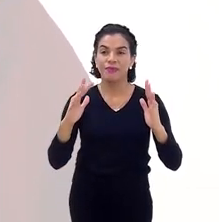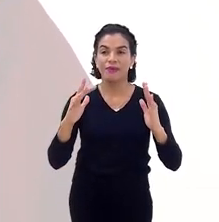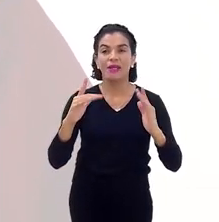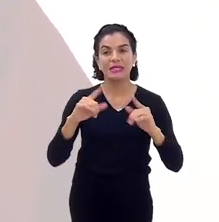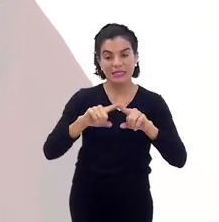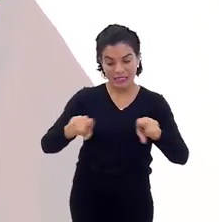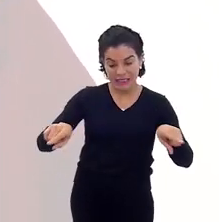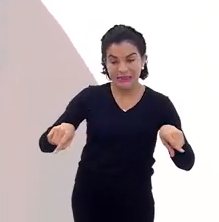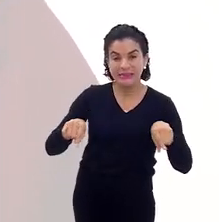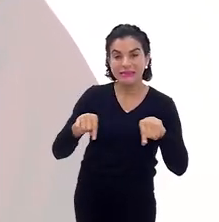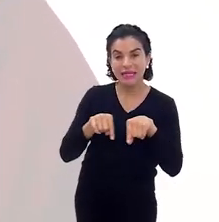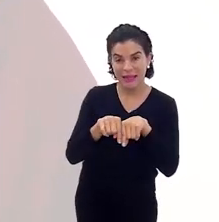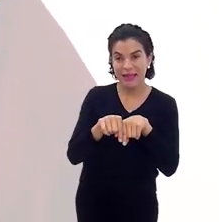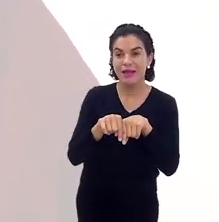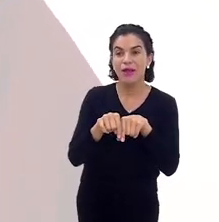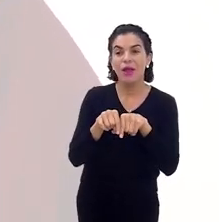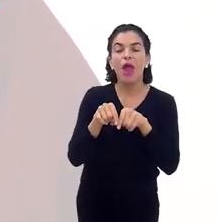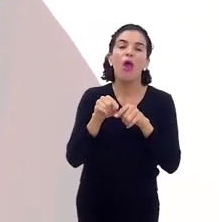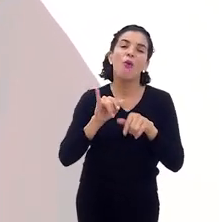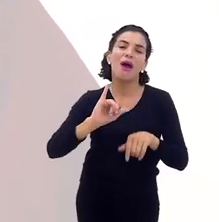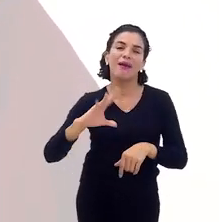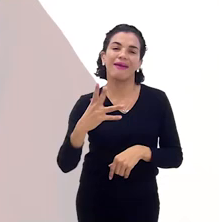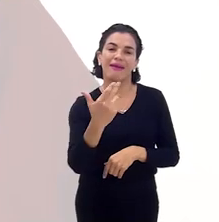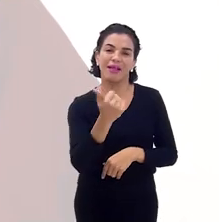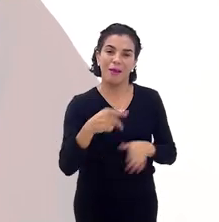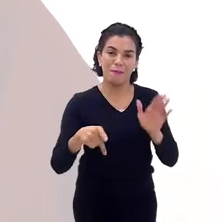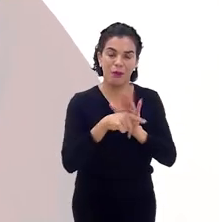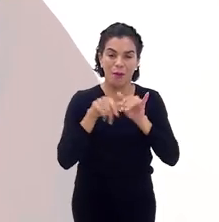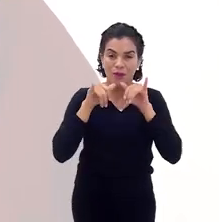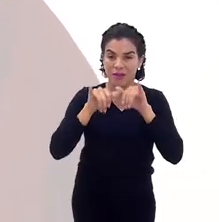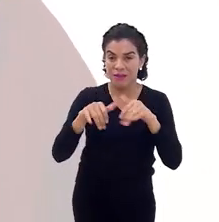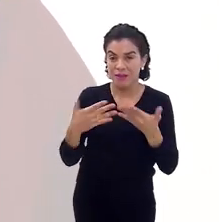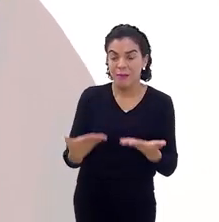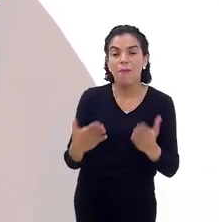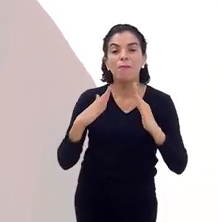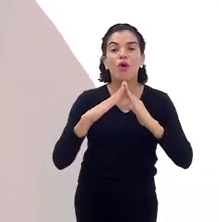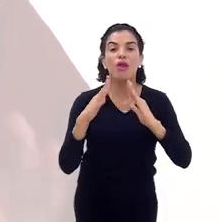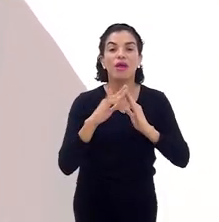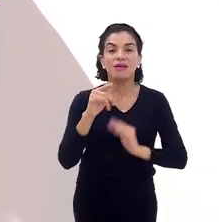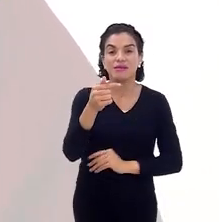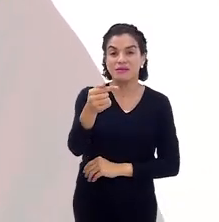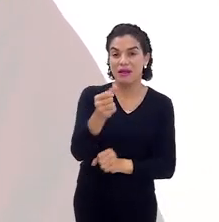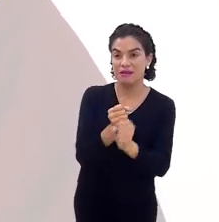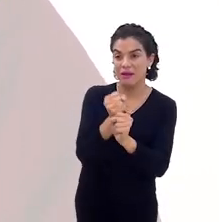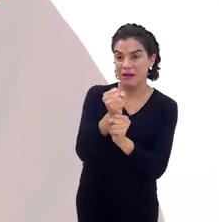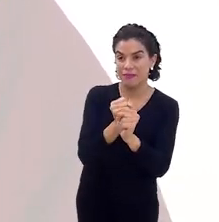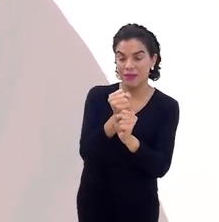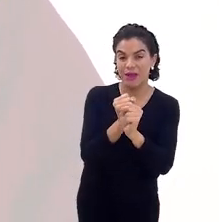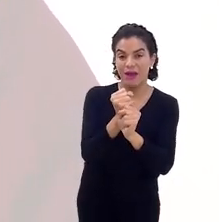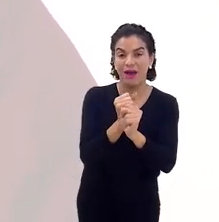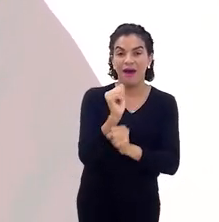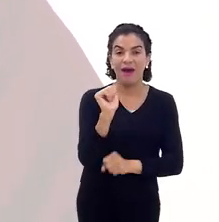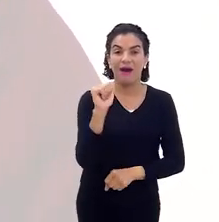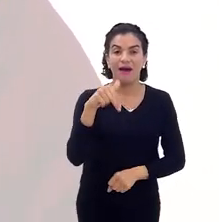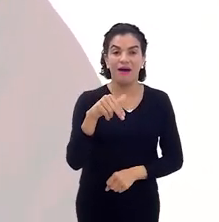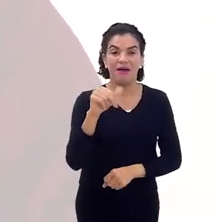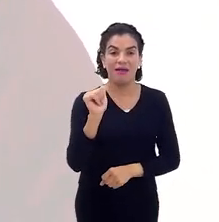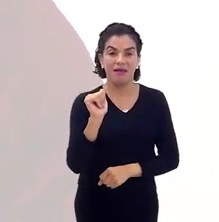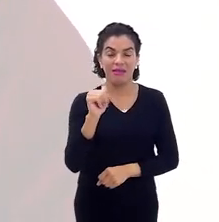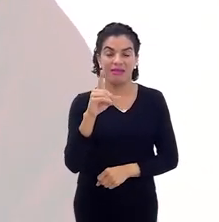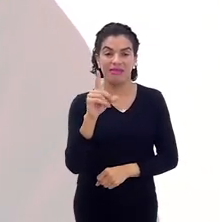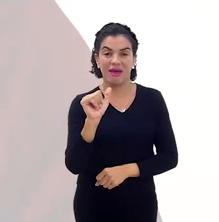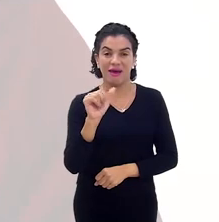em Dharamsala, que é o lugar do exílio do Tibete. Morei lá 7 anos, entre a Dharamsala e Nepal. Então,